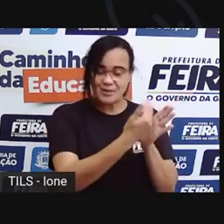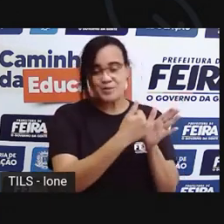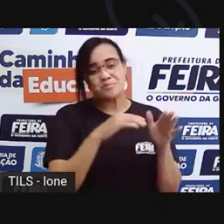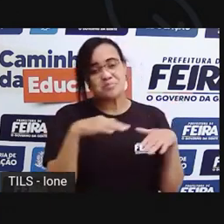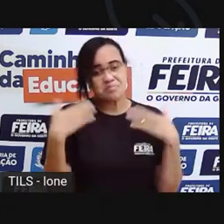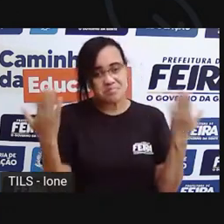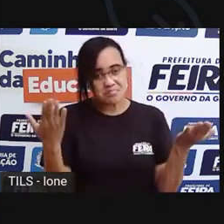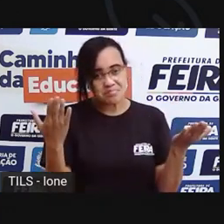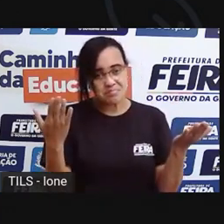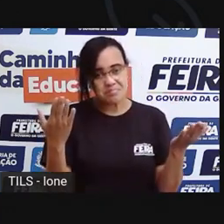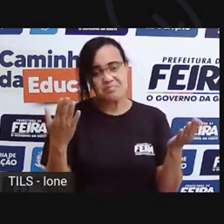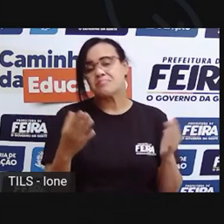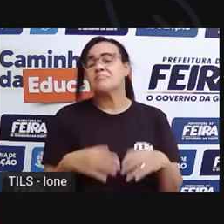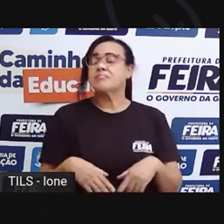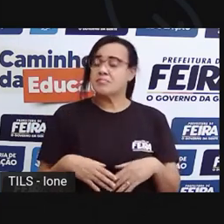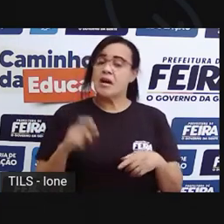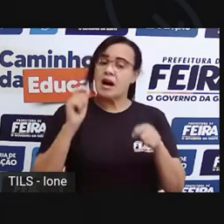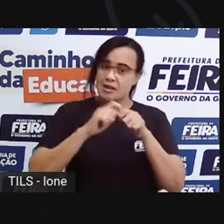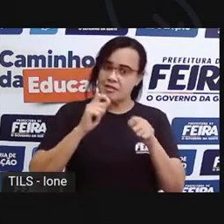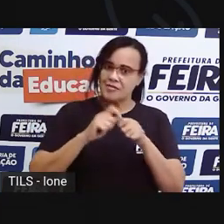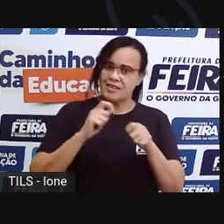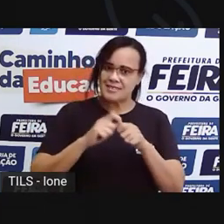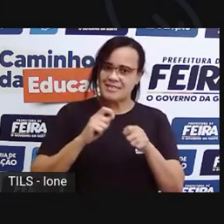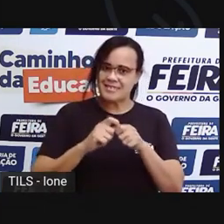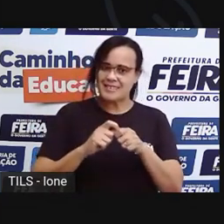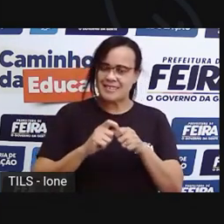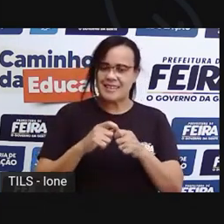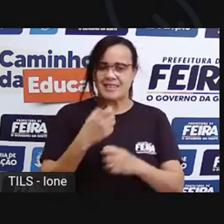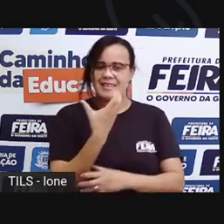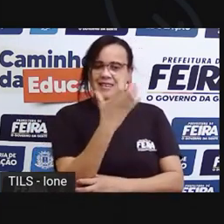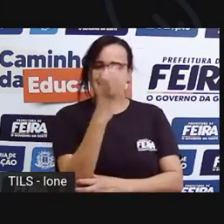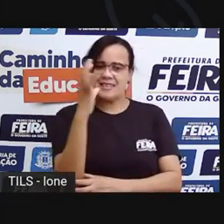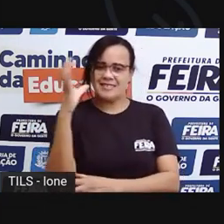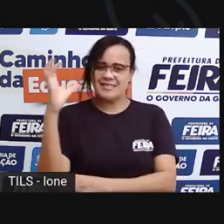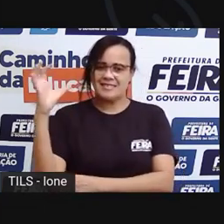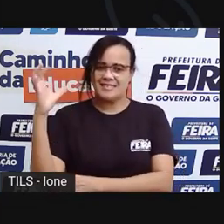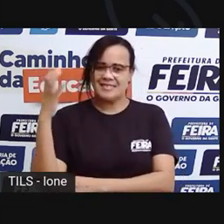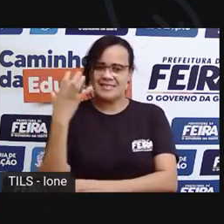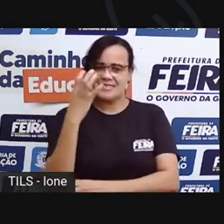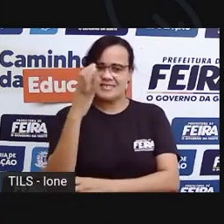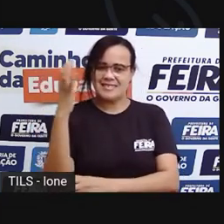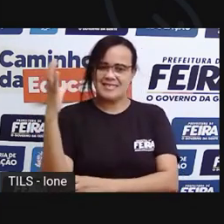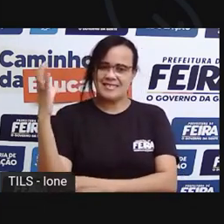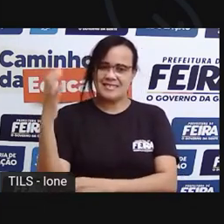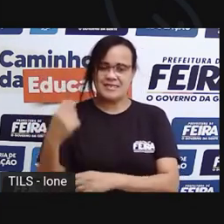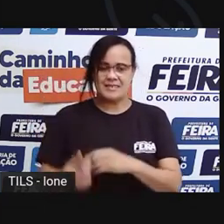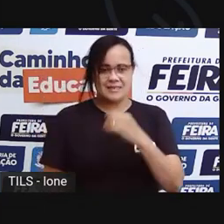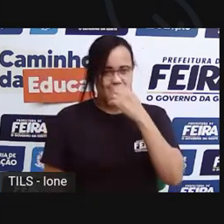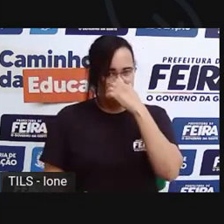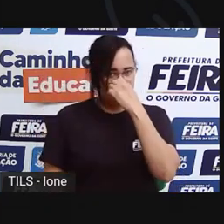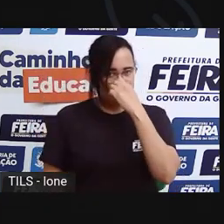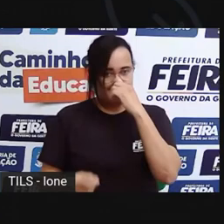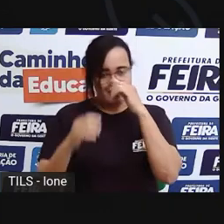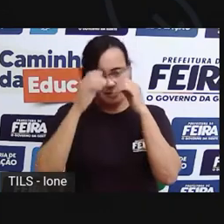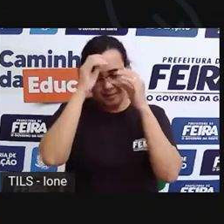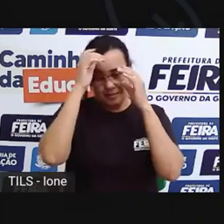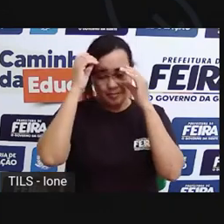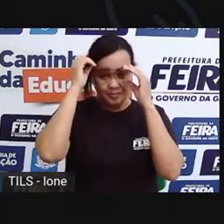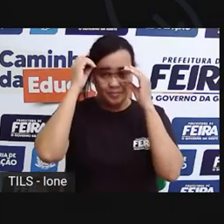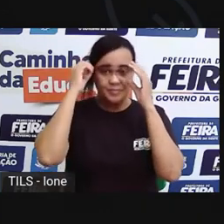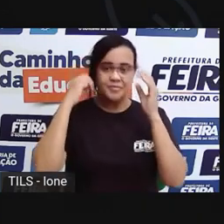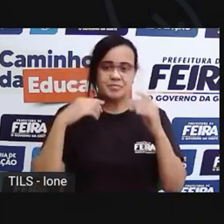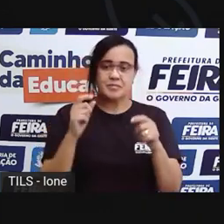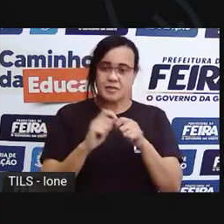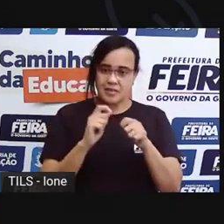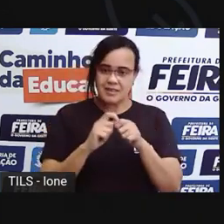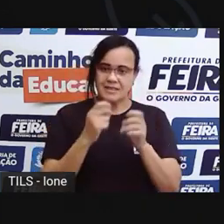uma árvore. Vou fazer uma árvore. Aí a gente deixa ele assim, ó. Pro vai virar aqui um pouquinho para poder fazer o desenho para vocês. A